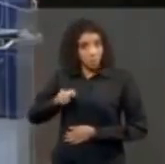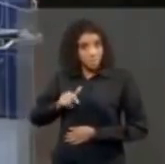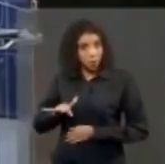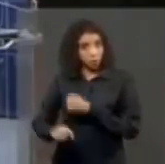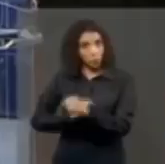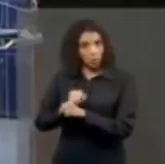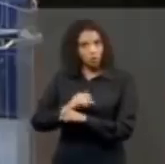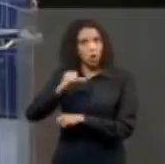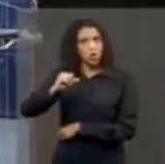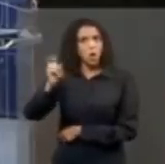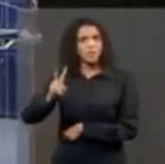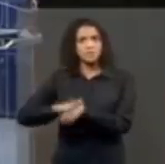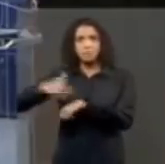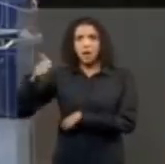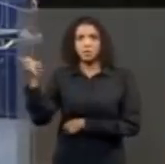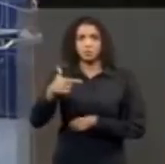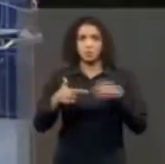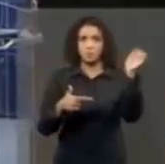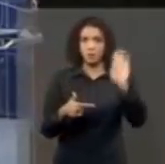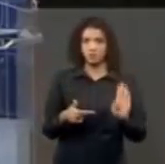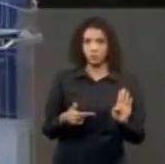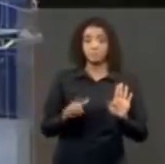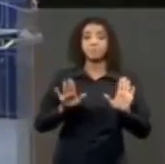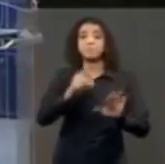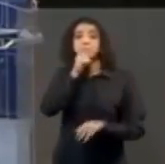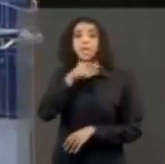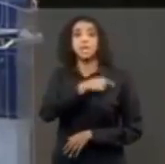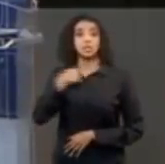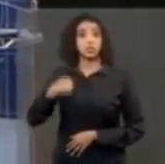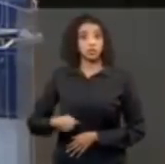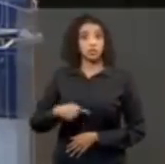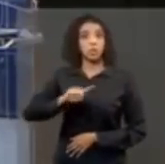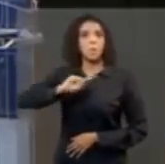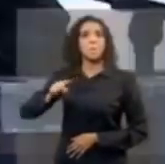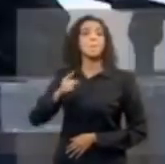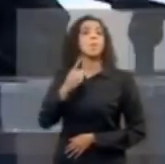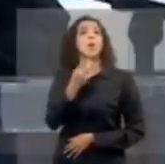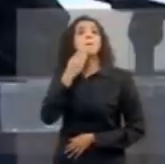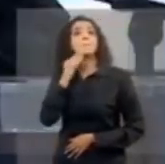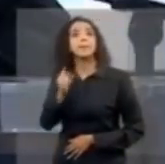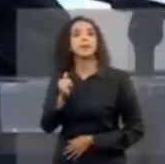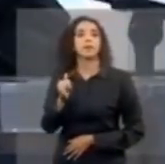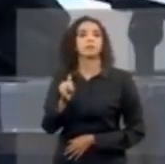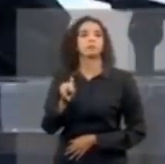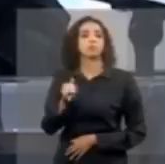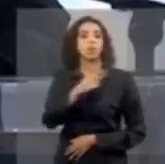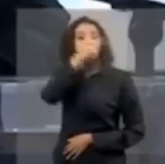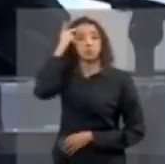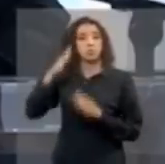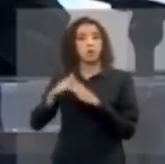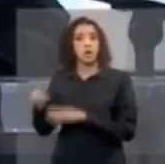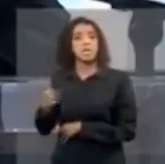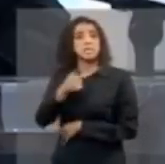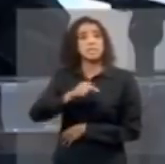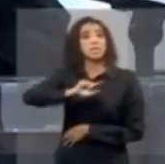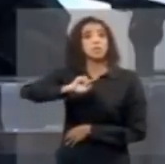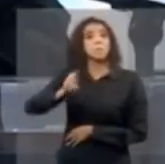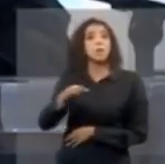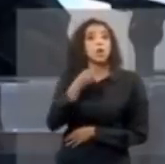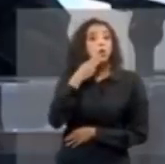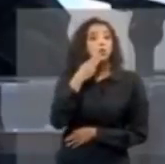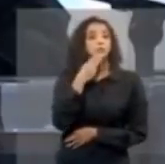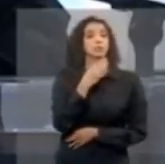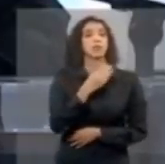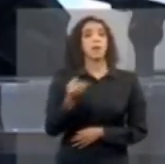ano, 9 vezes mais que o Brasil. A China, com 1 bilhão e 300 milhões de habitantes e 7 milhões e 400